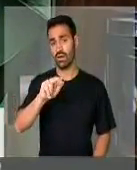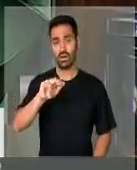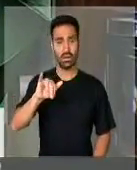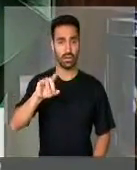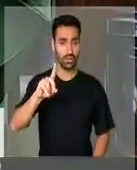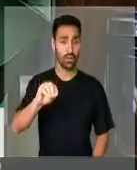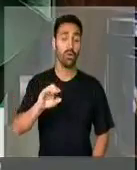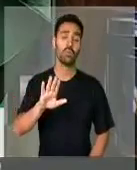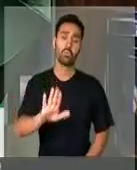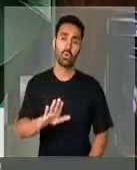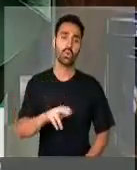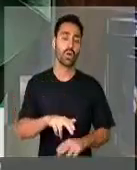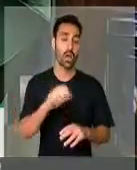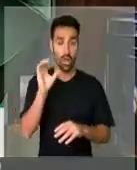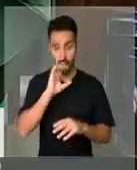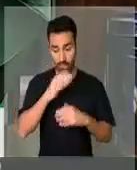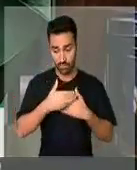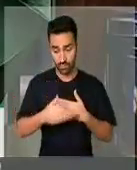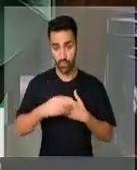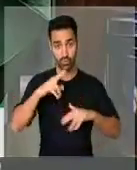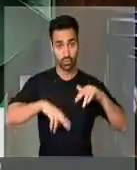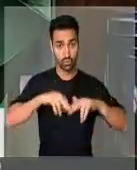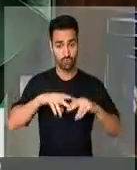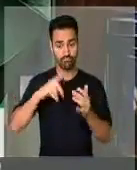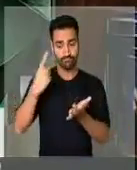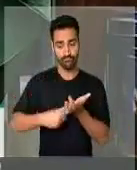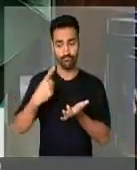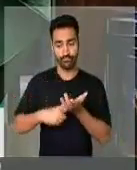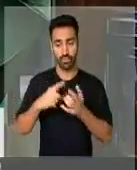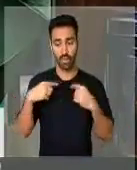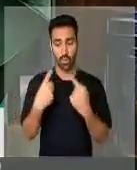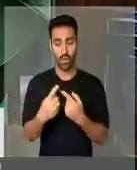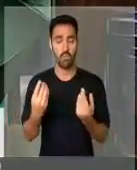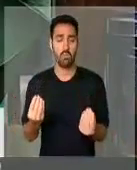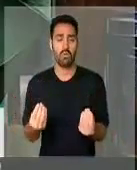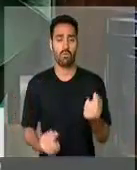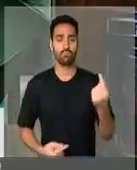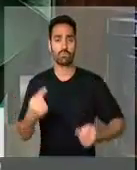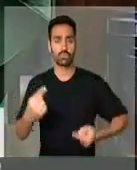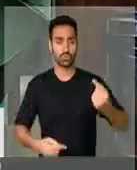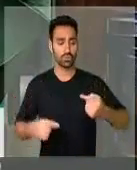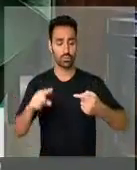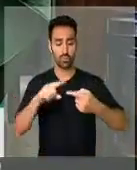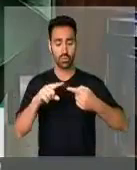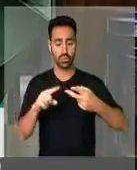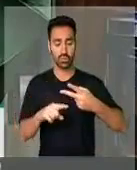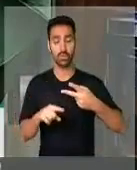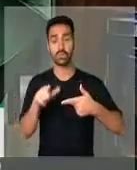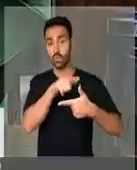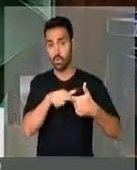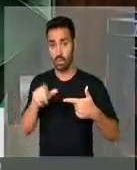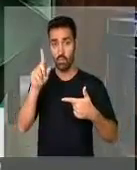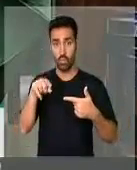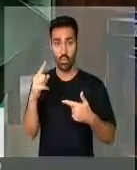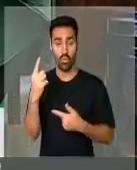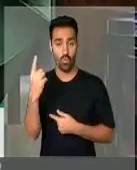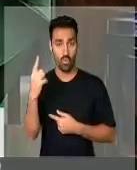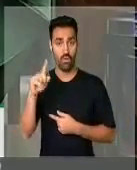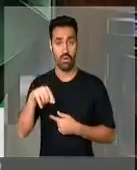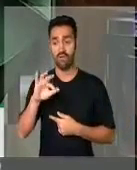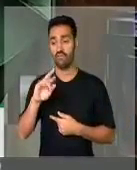estamos acelerando agora para junho uma audiência pública para a gente tratar de dois problemas. Um, da Zona Franca